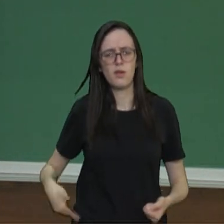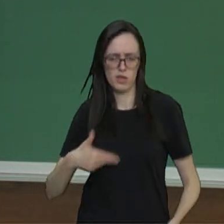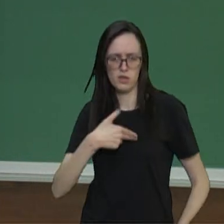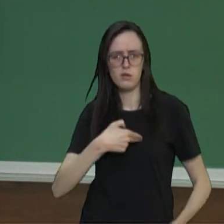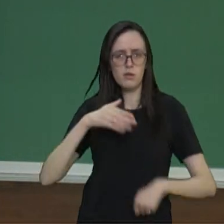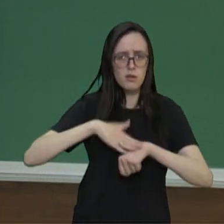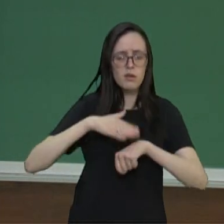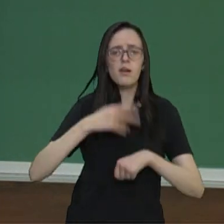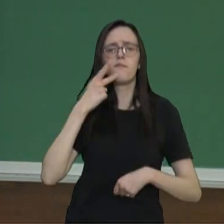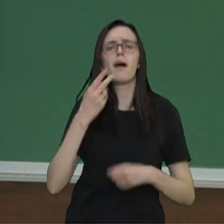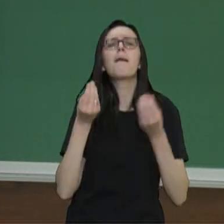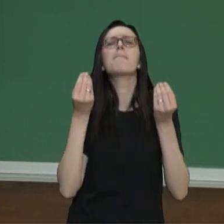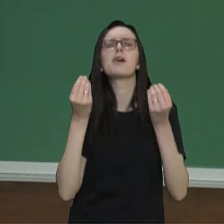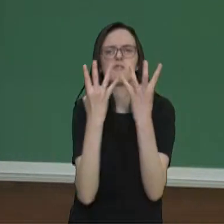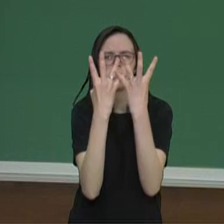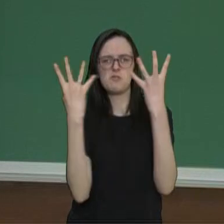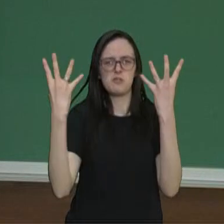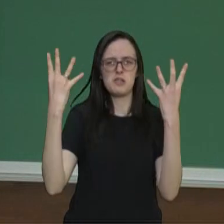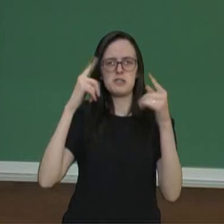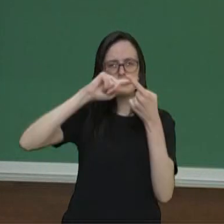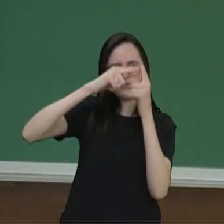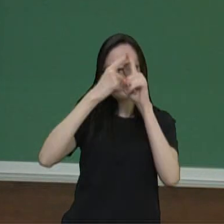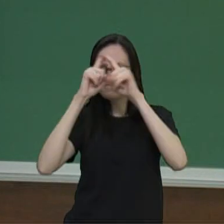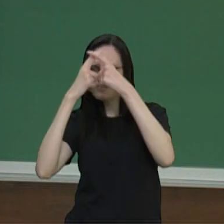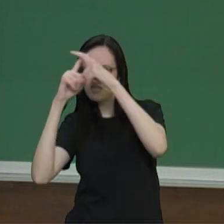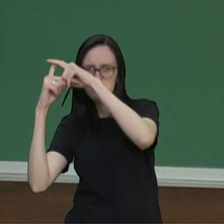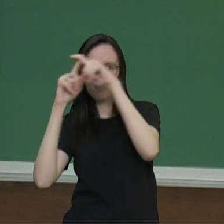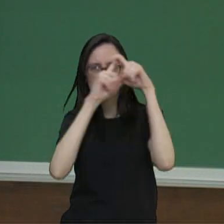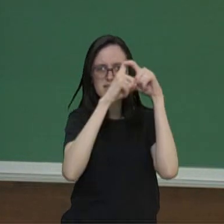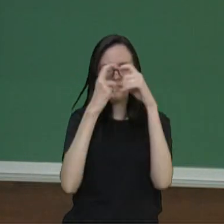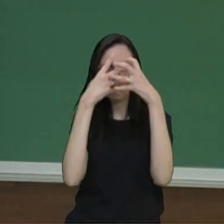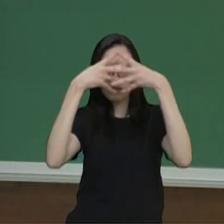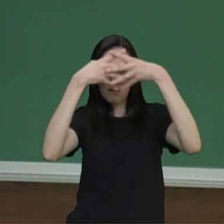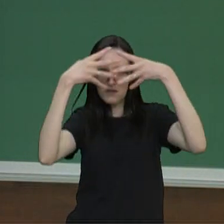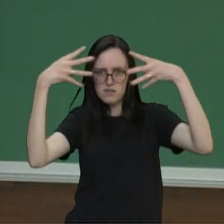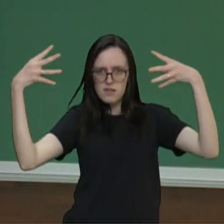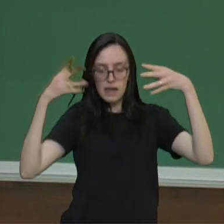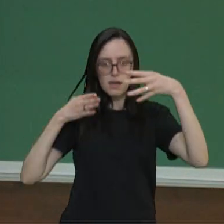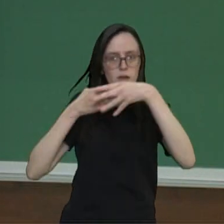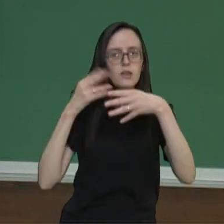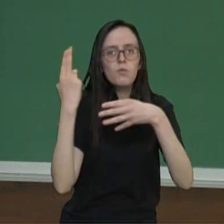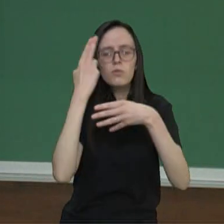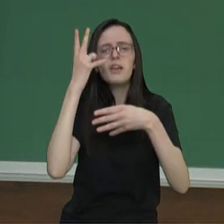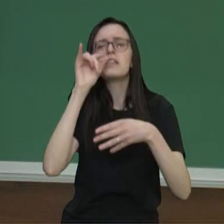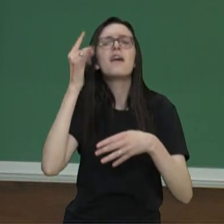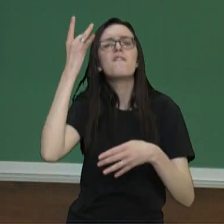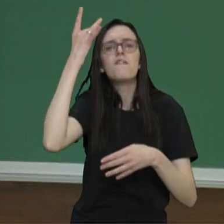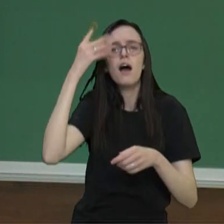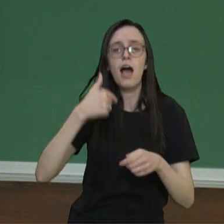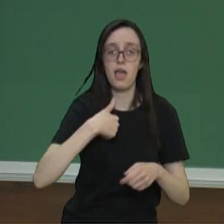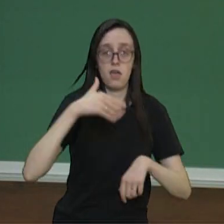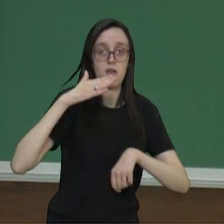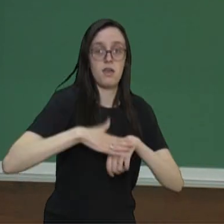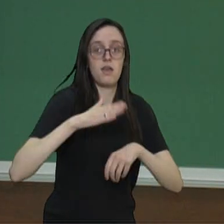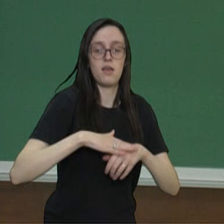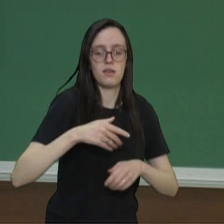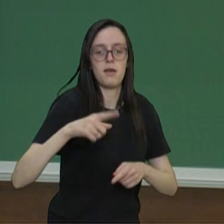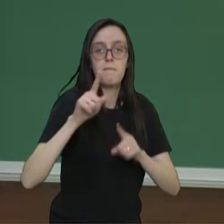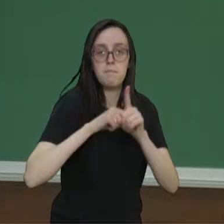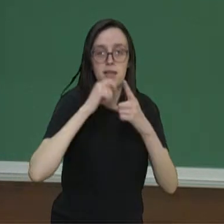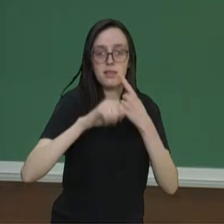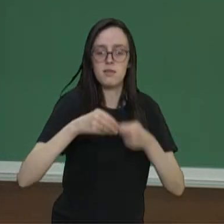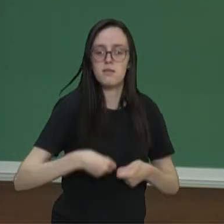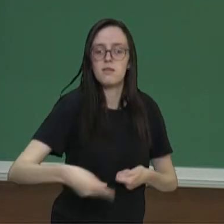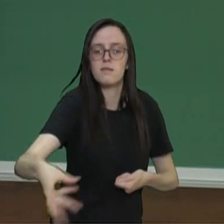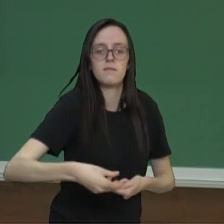mesmo diz, para que colocar um monte de obstáculos se bastam algumas próprias cascas de banana que eu coloco para que eu